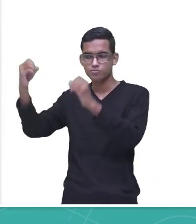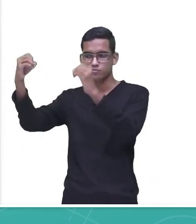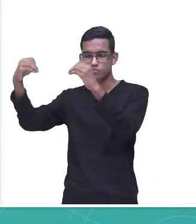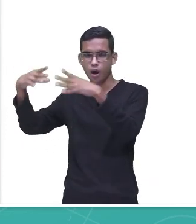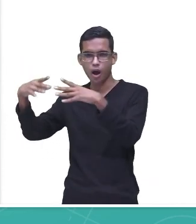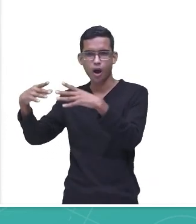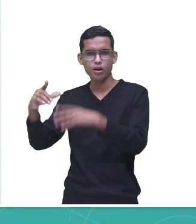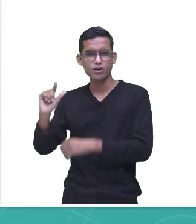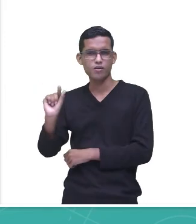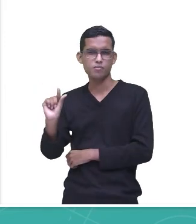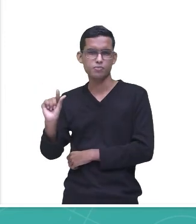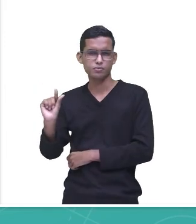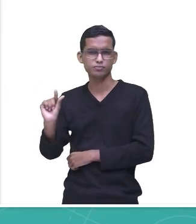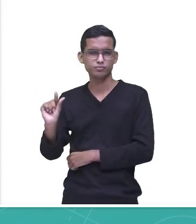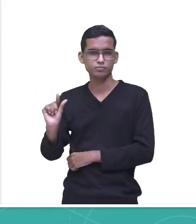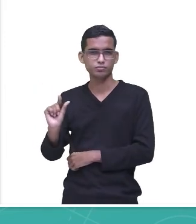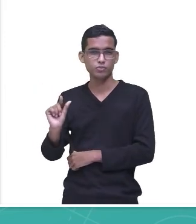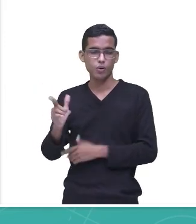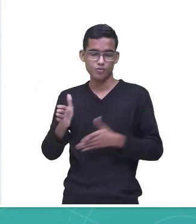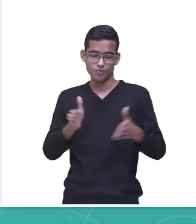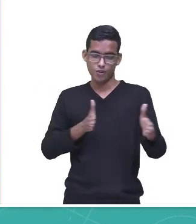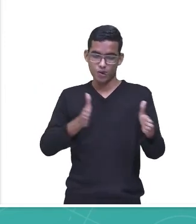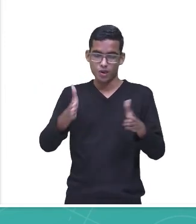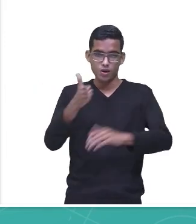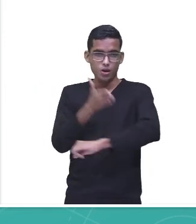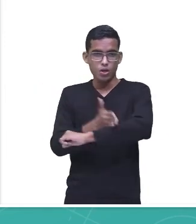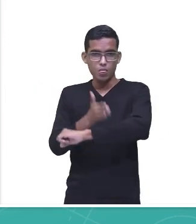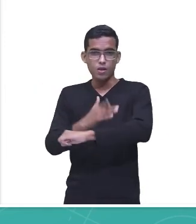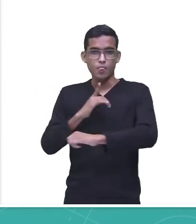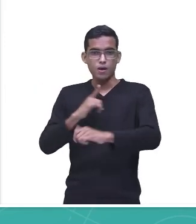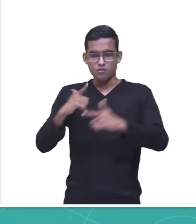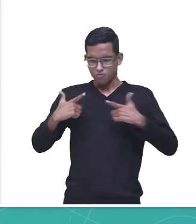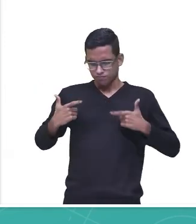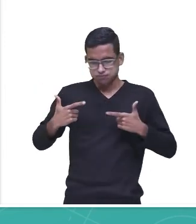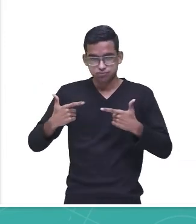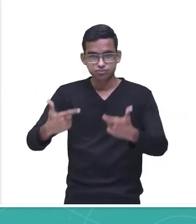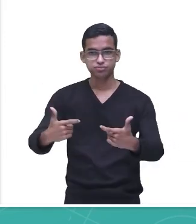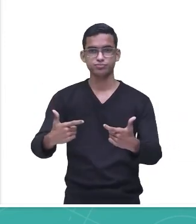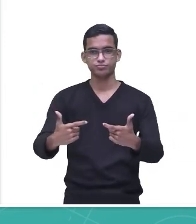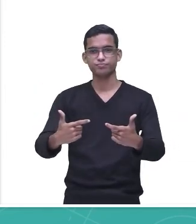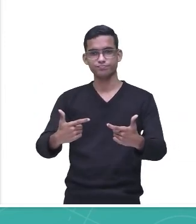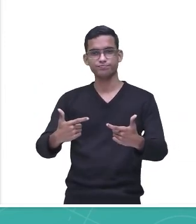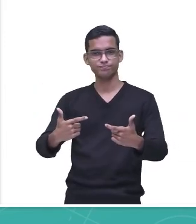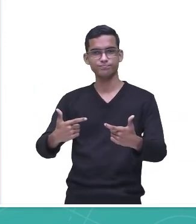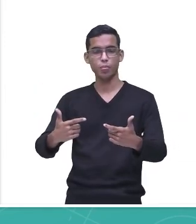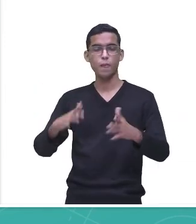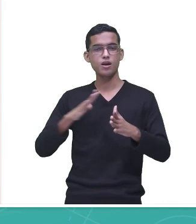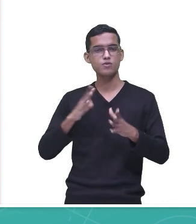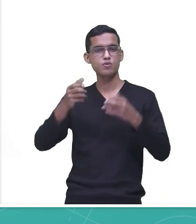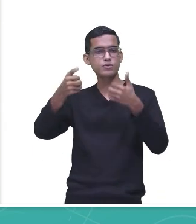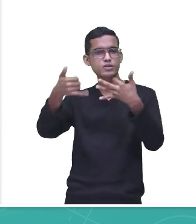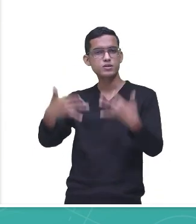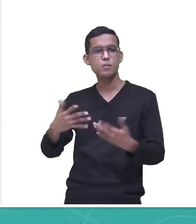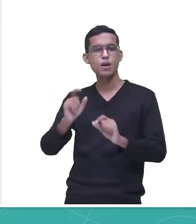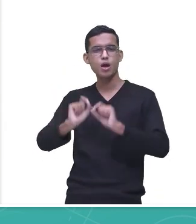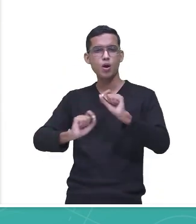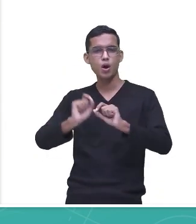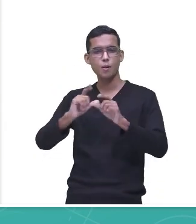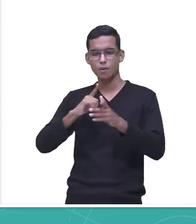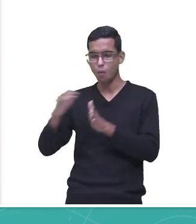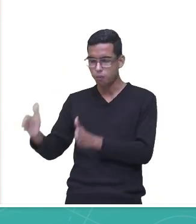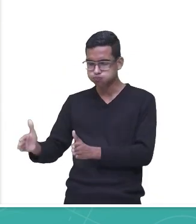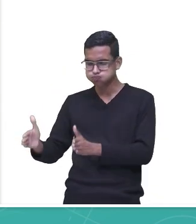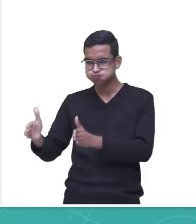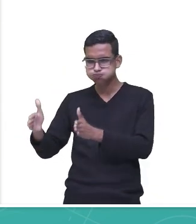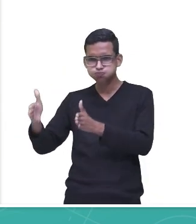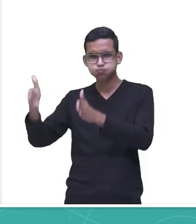período medieval foi marcado por batalhas, e uma das explicações para as paredes espessas, ou seja,